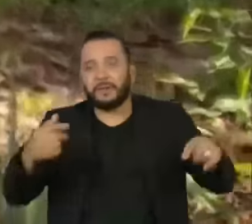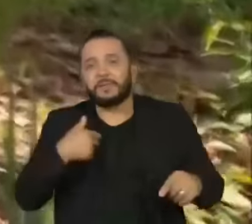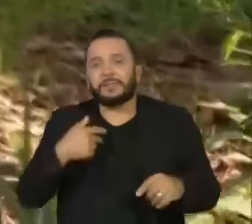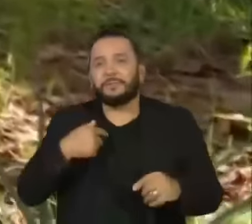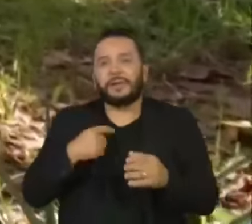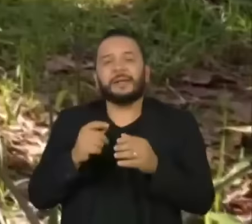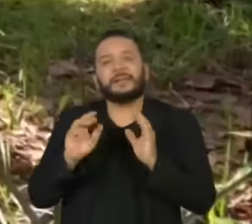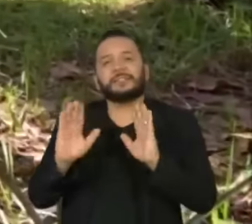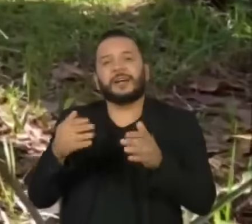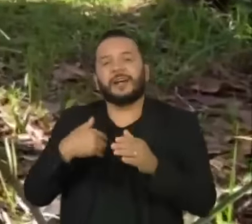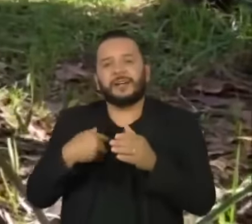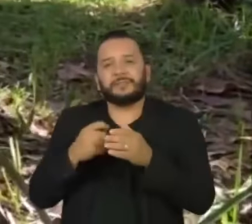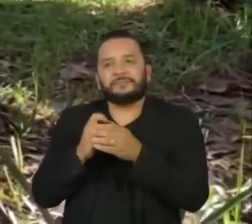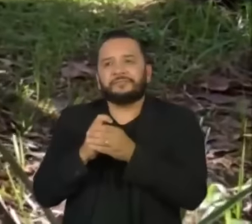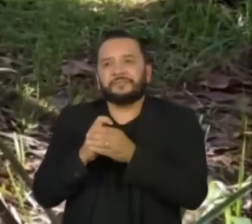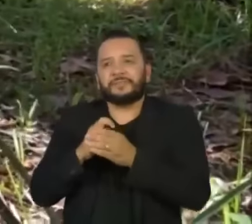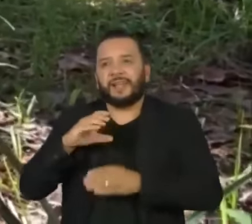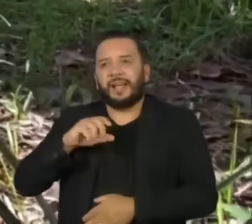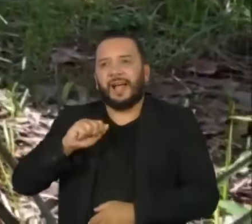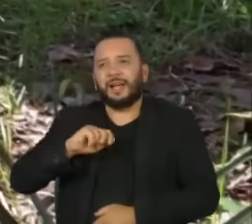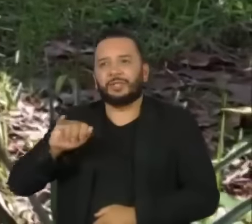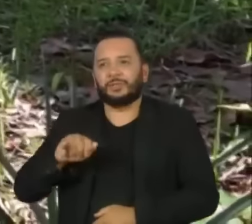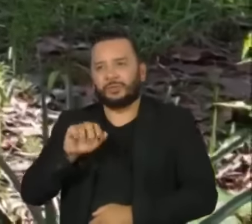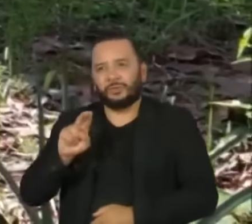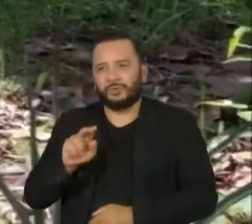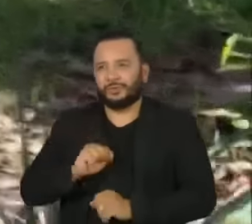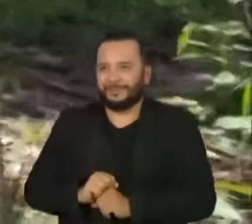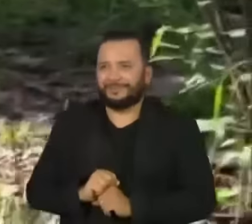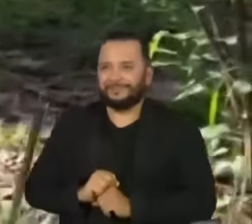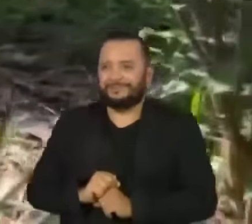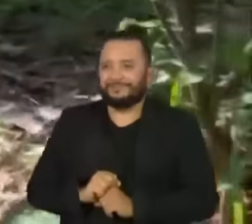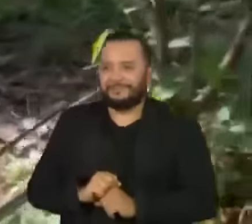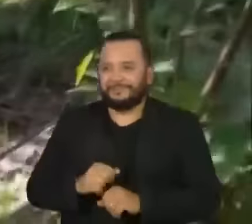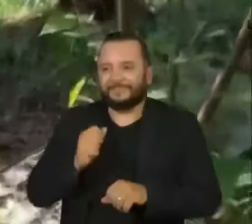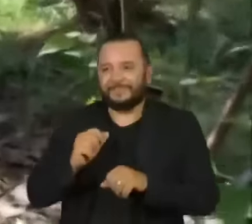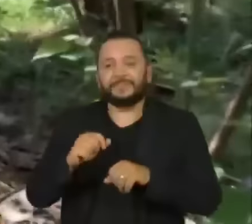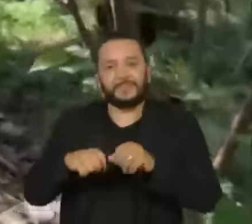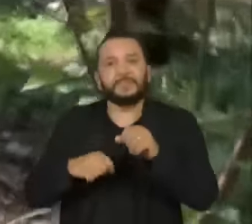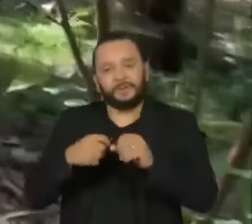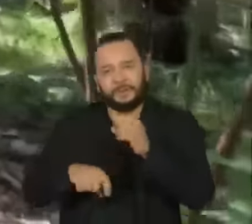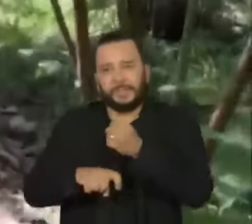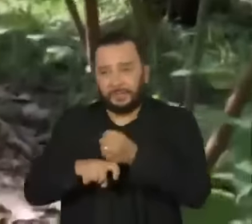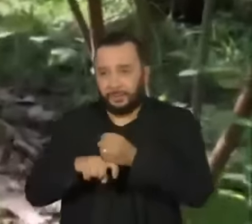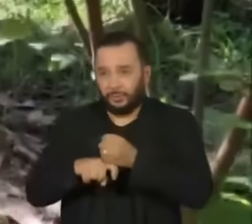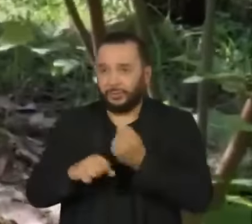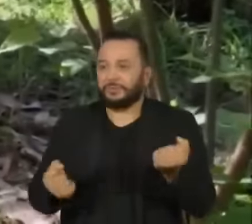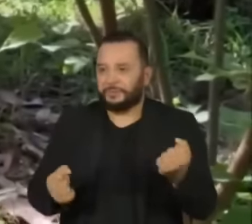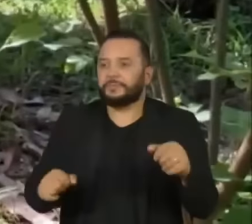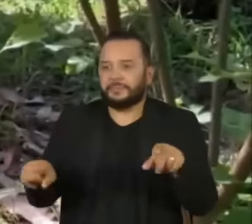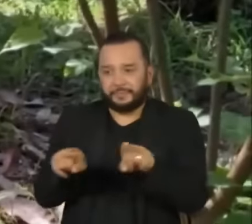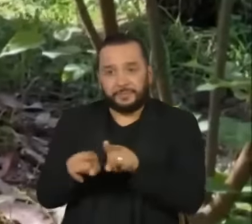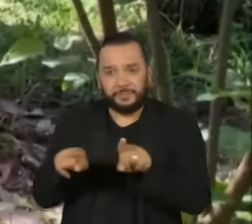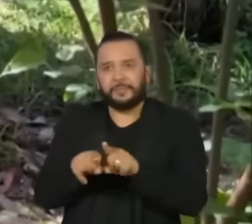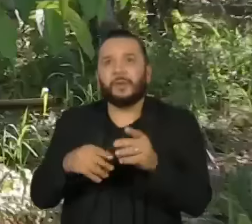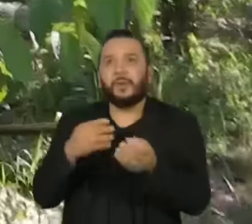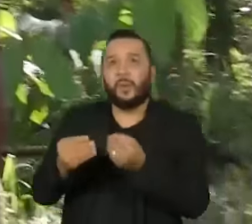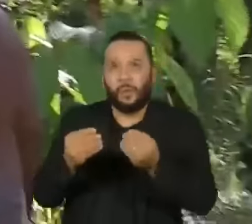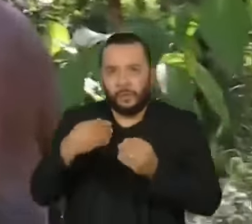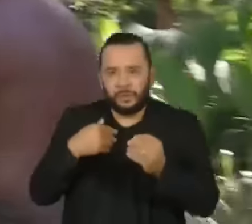cajueiro. Recebendo tanto da Amazônia, os indígenas decidiram retribuir. Passaram a recuperar a própria